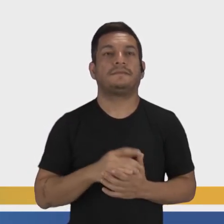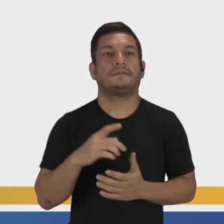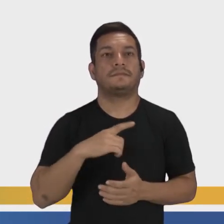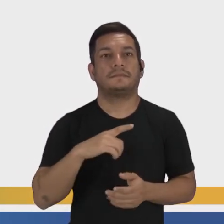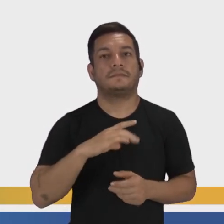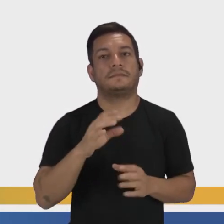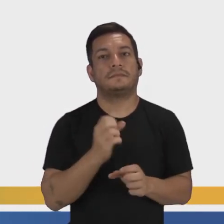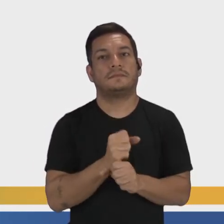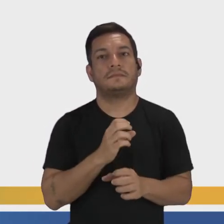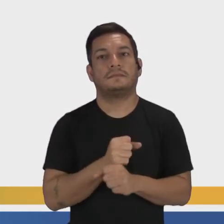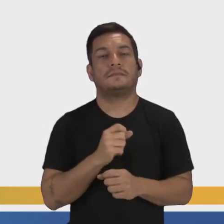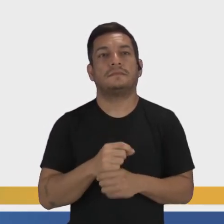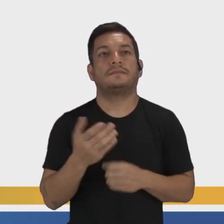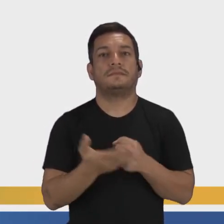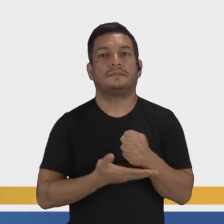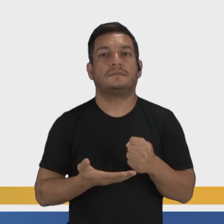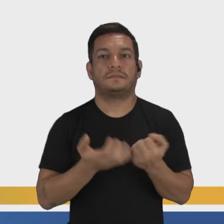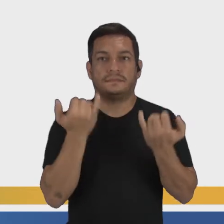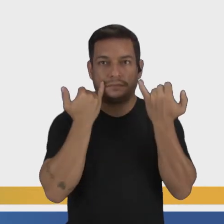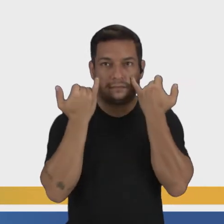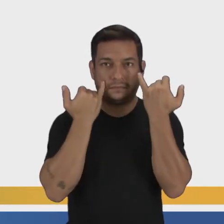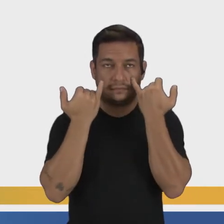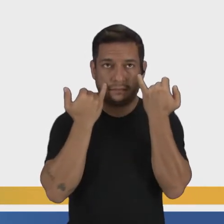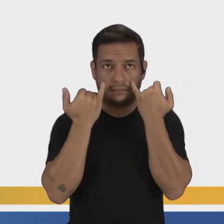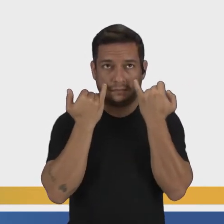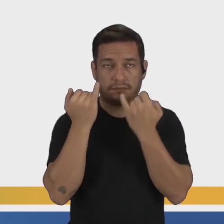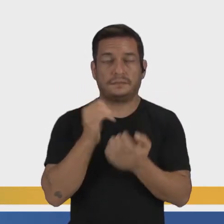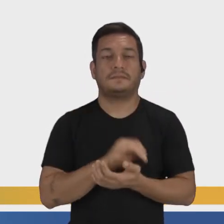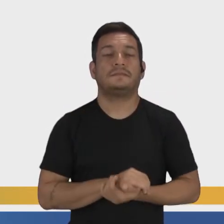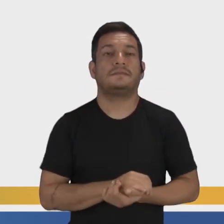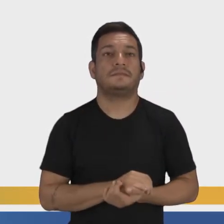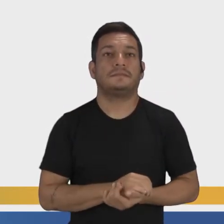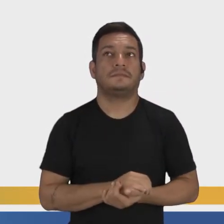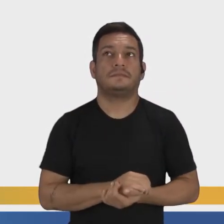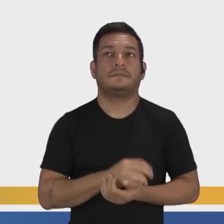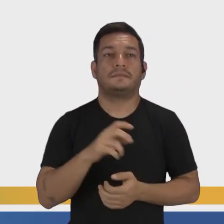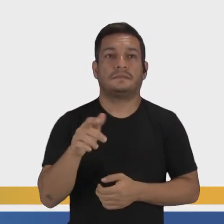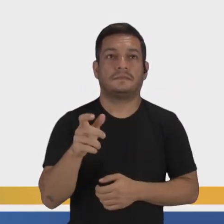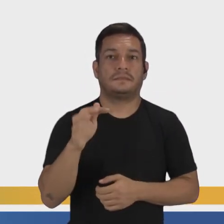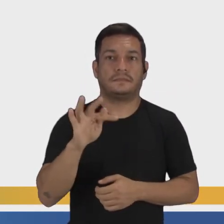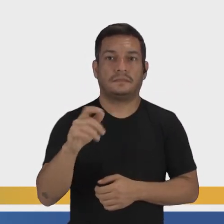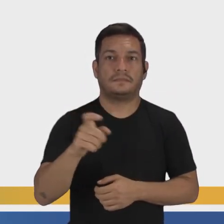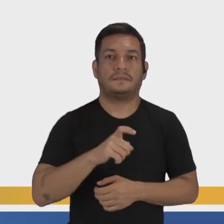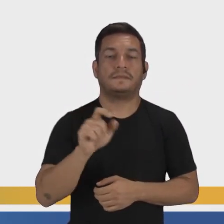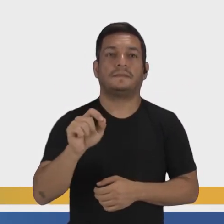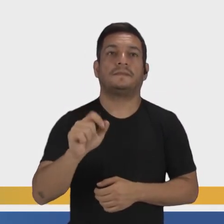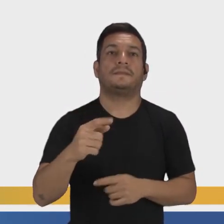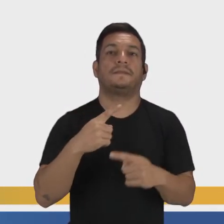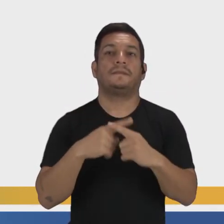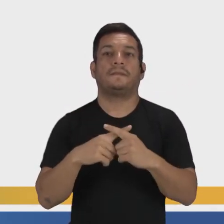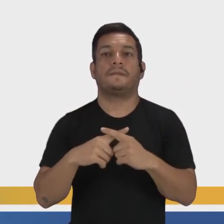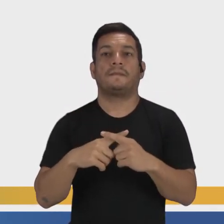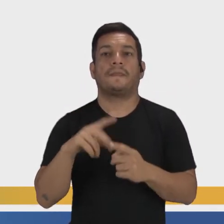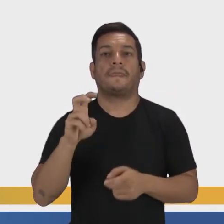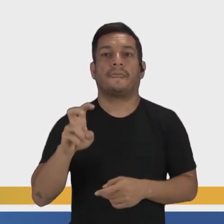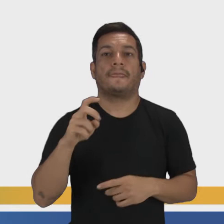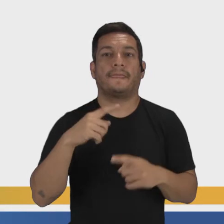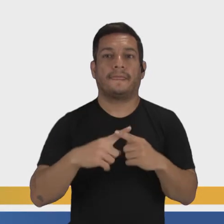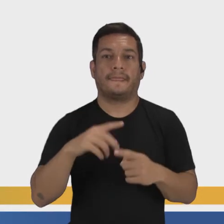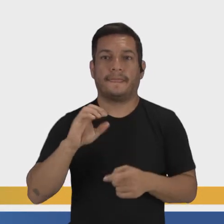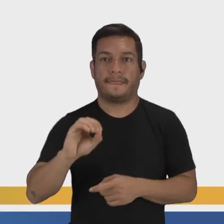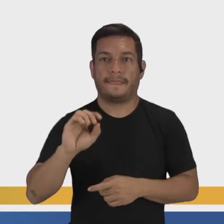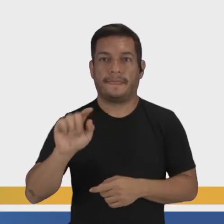desenvolvendo nossos cálculos de acordo com as informações trazidas no enunciado, a nossa Fx é a multiplicação de 5